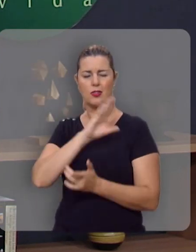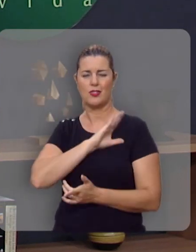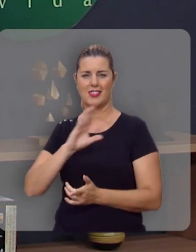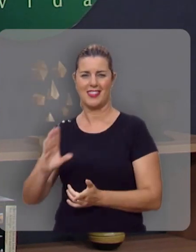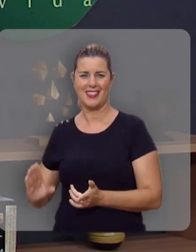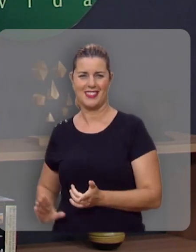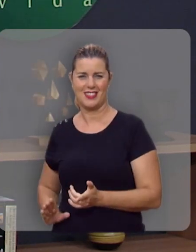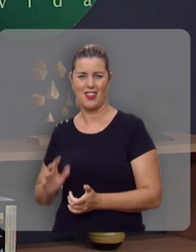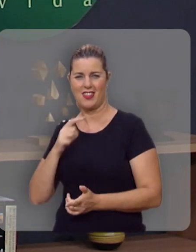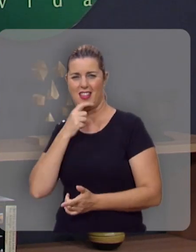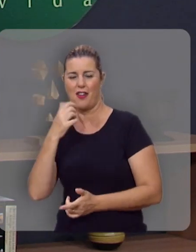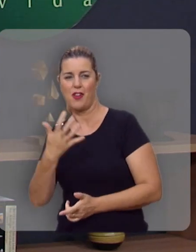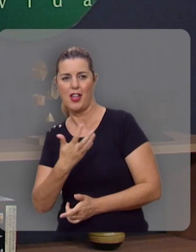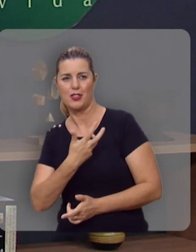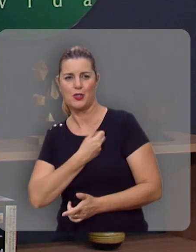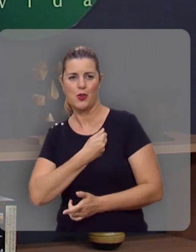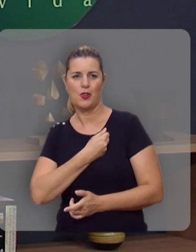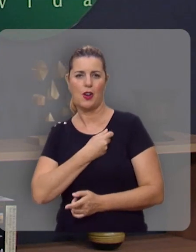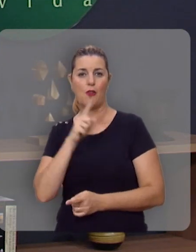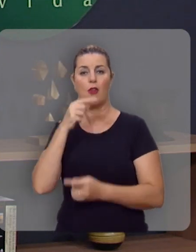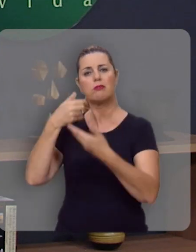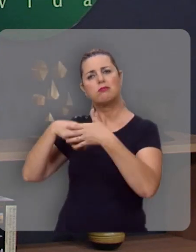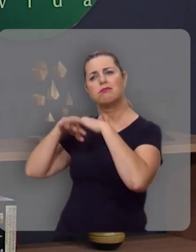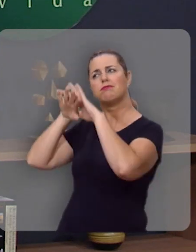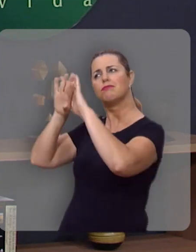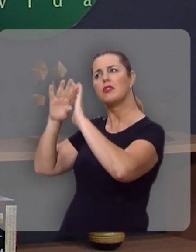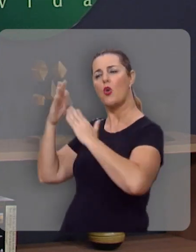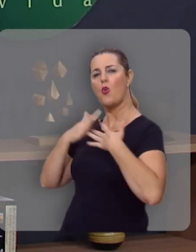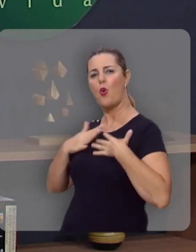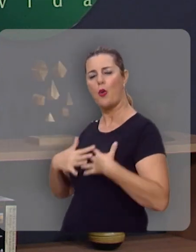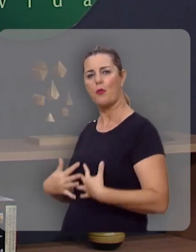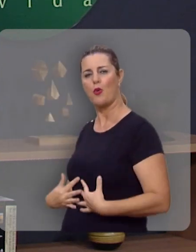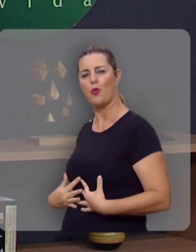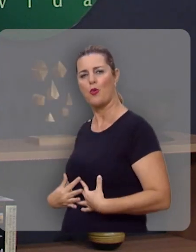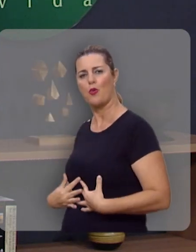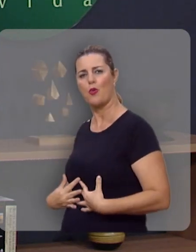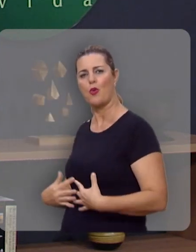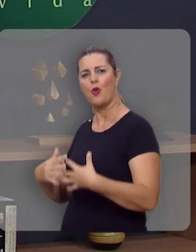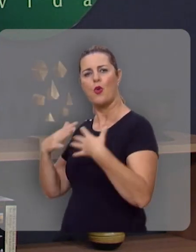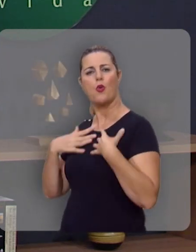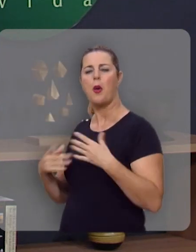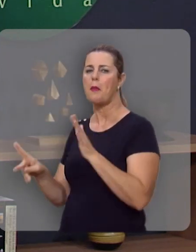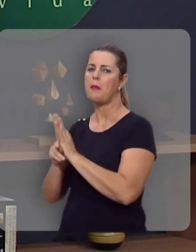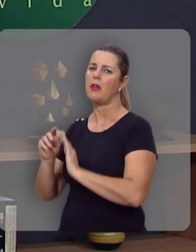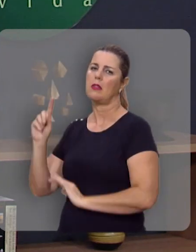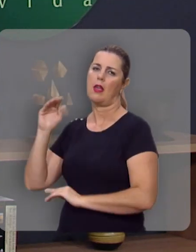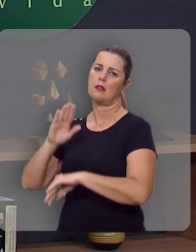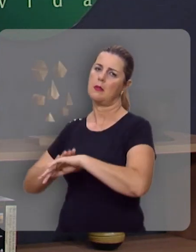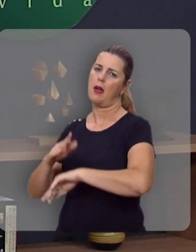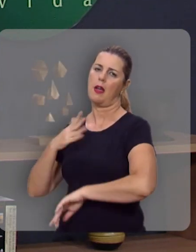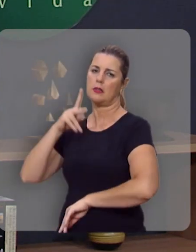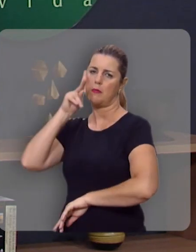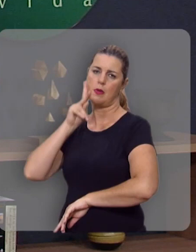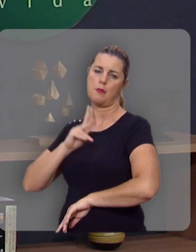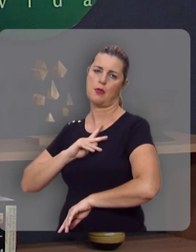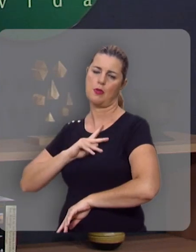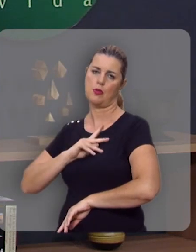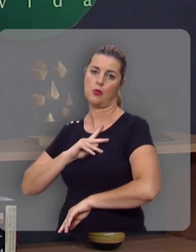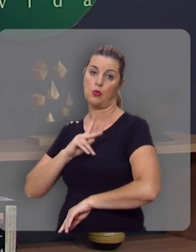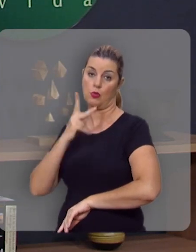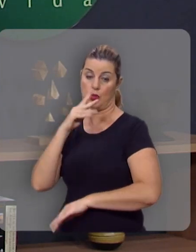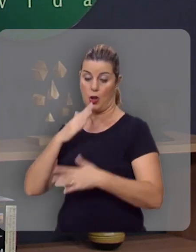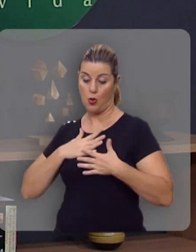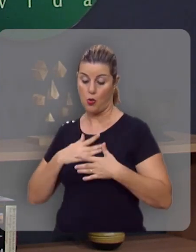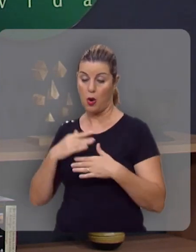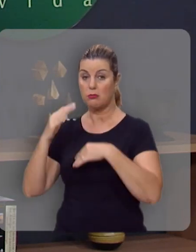Cristo como seu Salvador, você oferece o seu corpo. Seu corpo não lhe pertence.